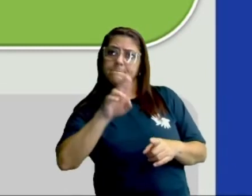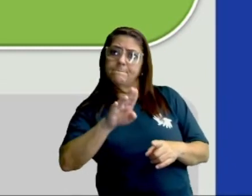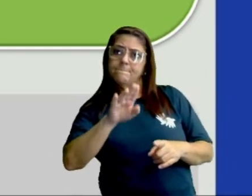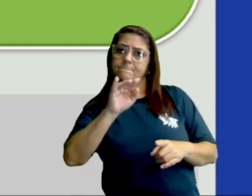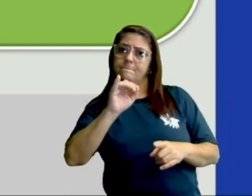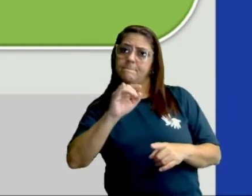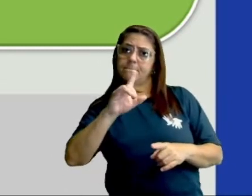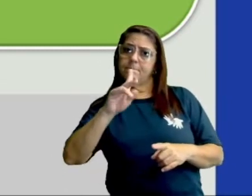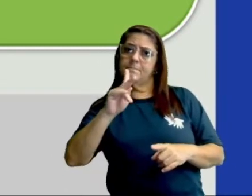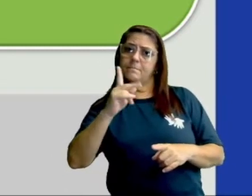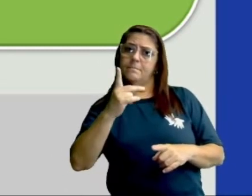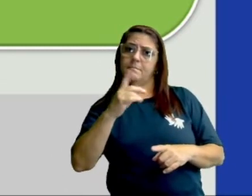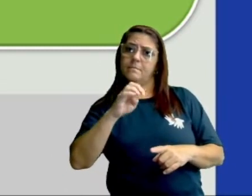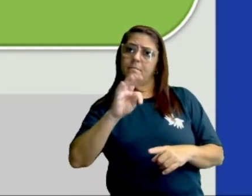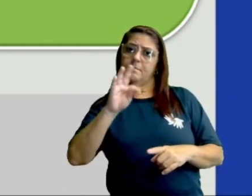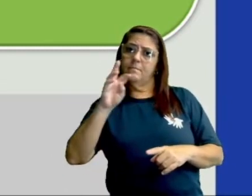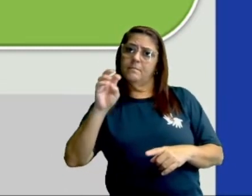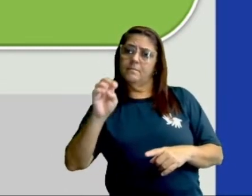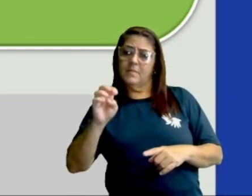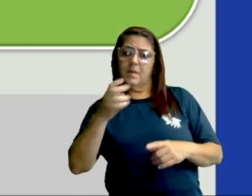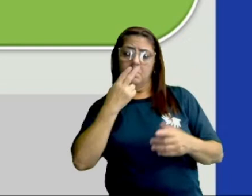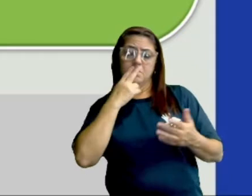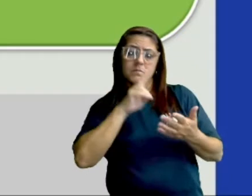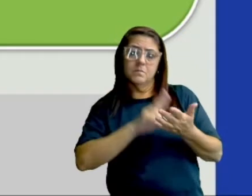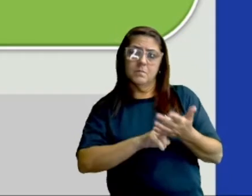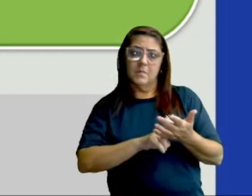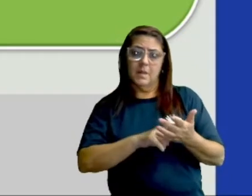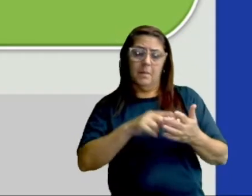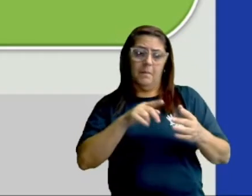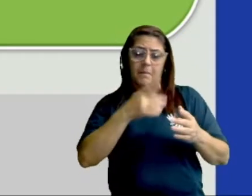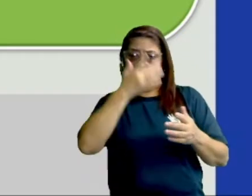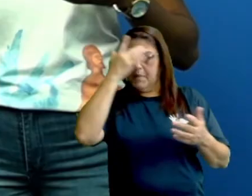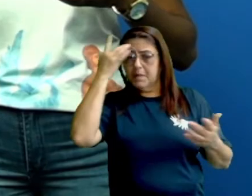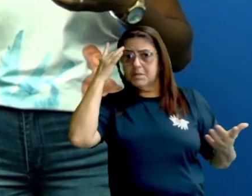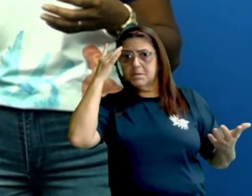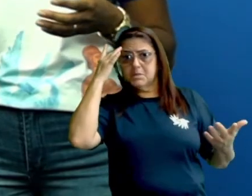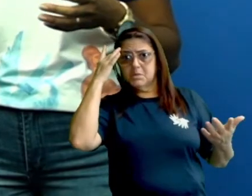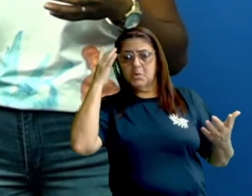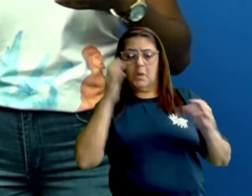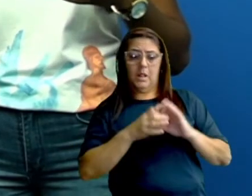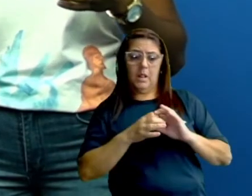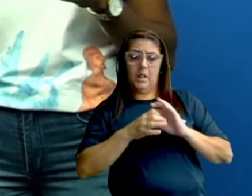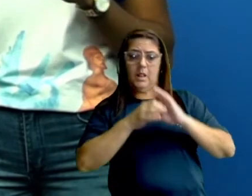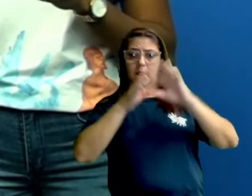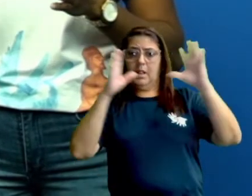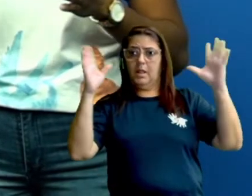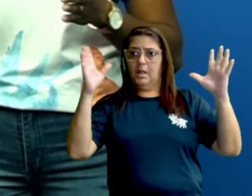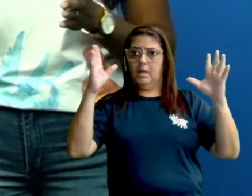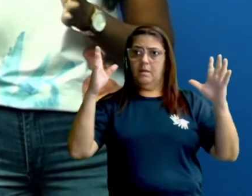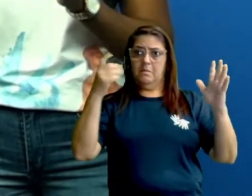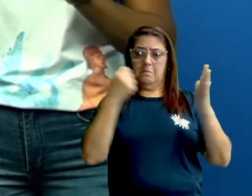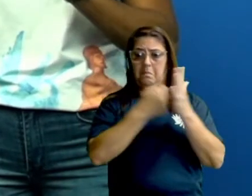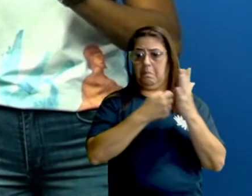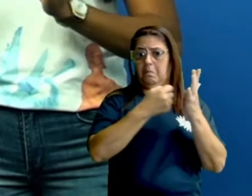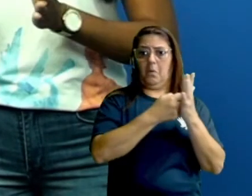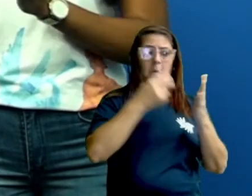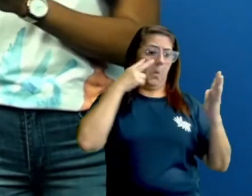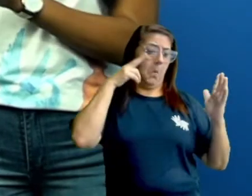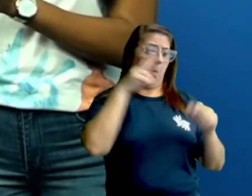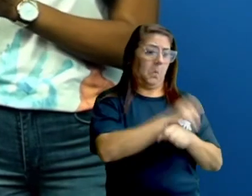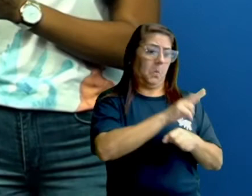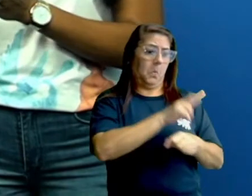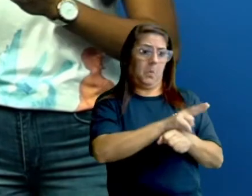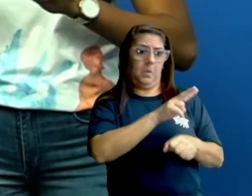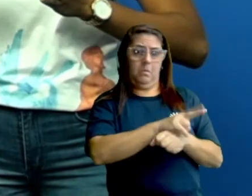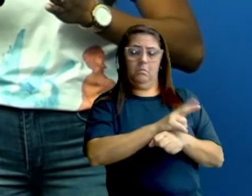Ela apresenta uma linguagem não monitorada, ou seja, deixa livre, não tem ninguém ali lhe monitorando ou